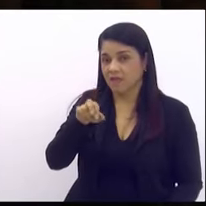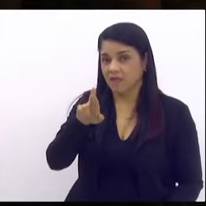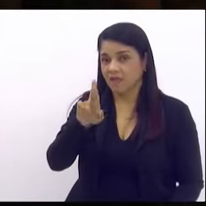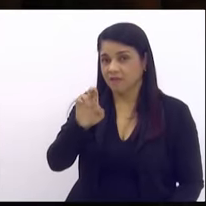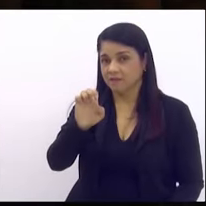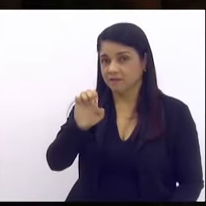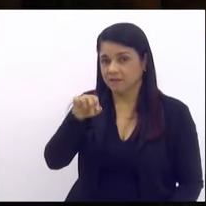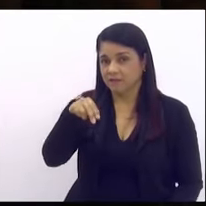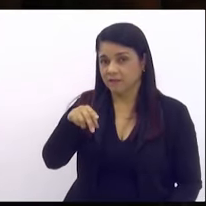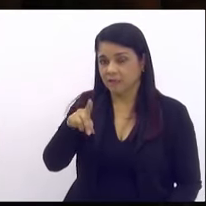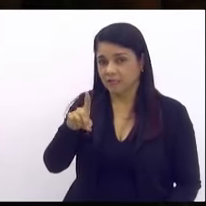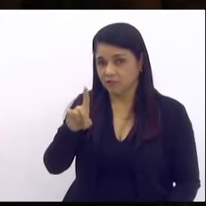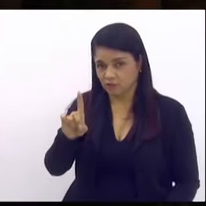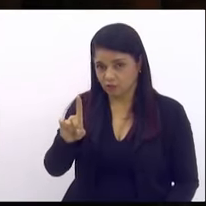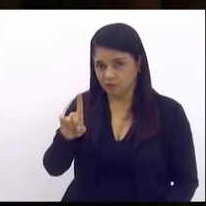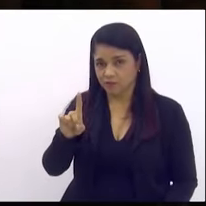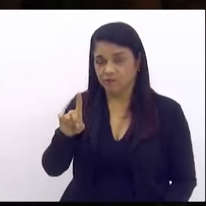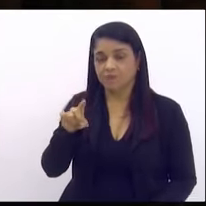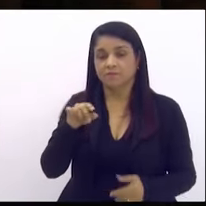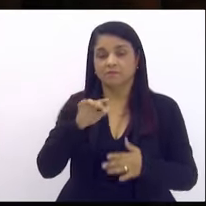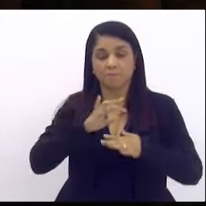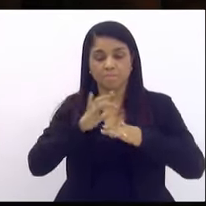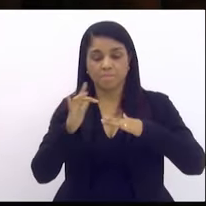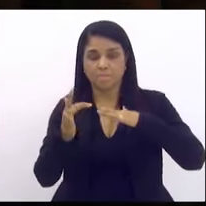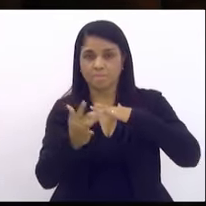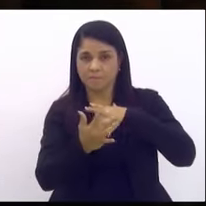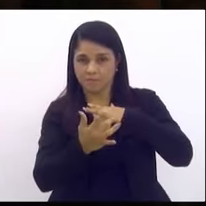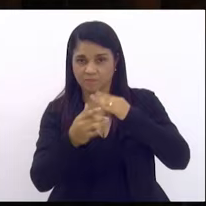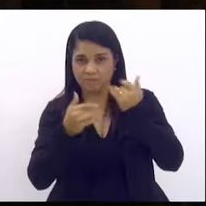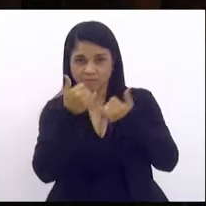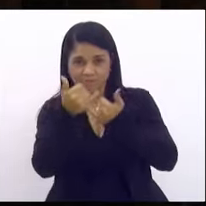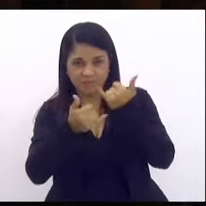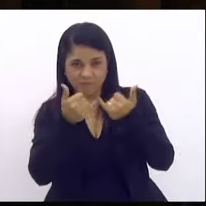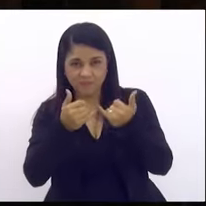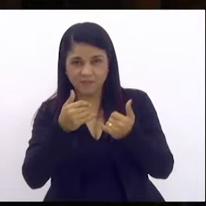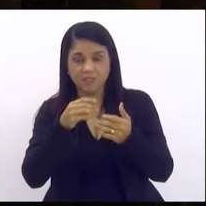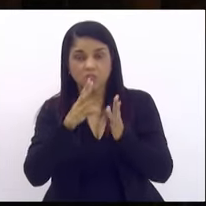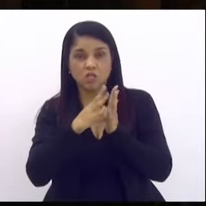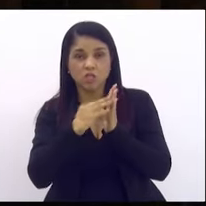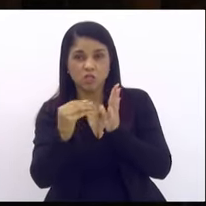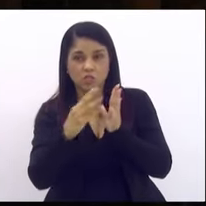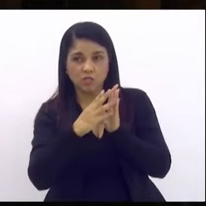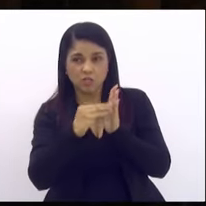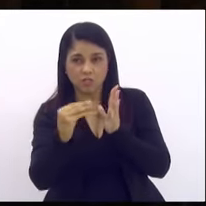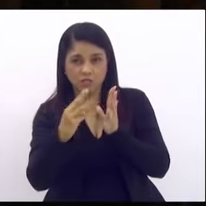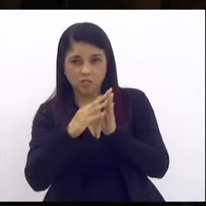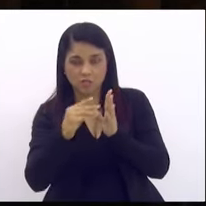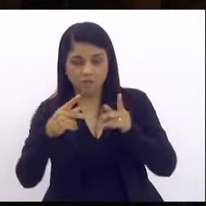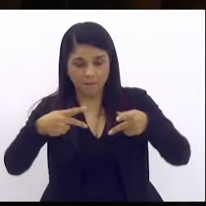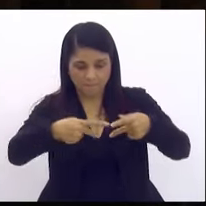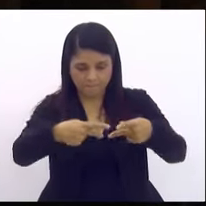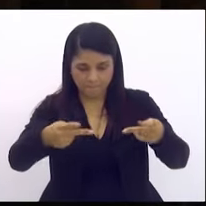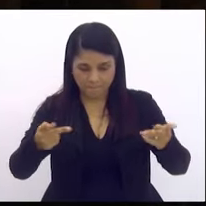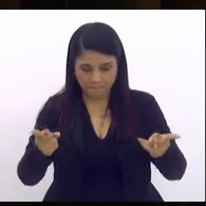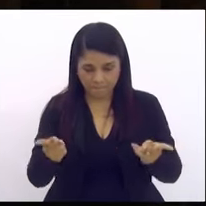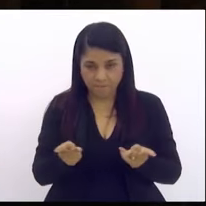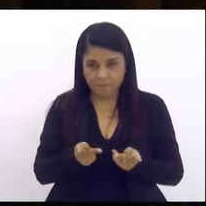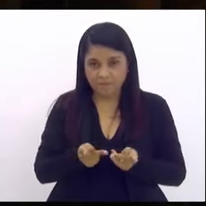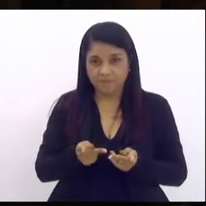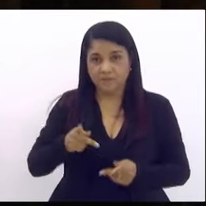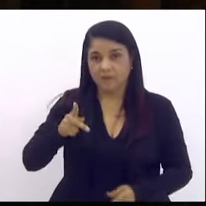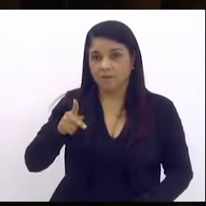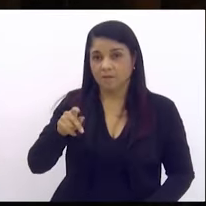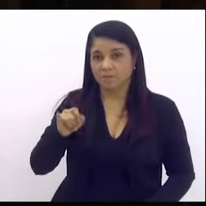não que tentam tá eh formas de desenho da pixa da Disney ah sei é is então é uma